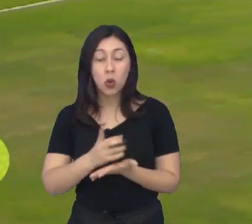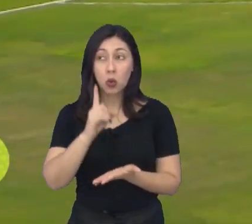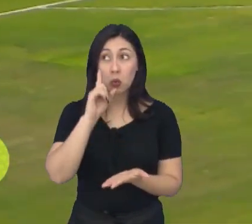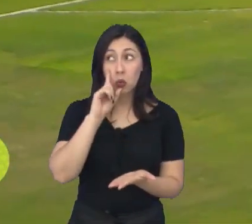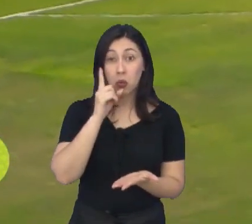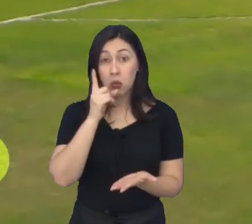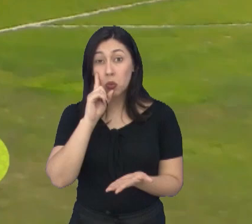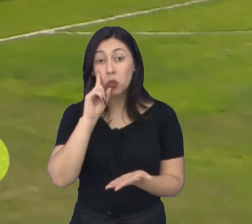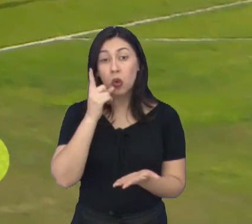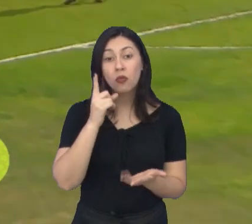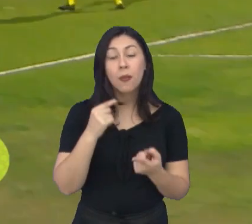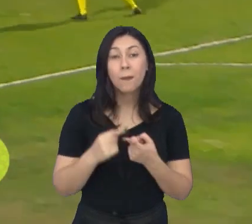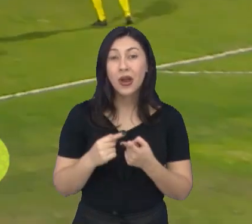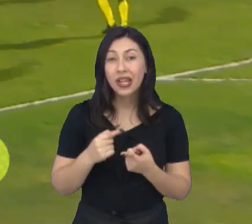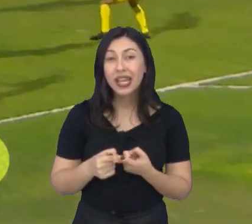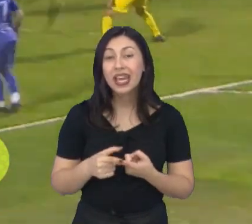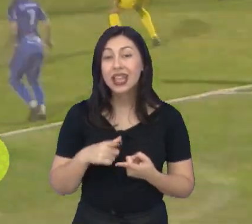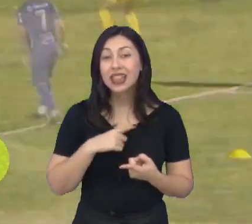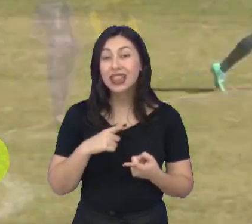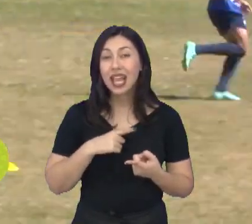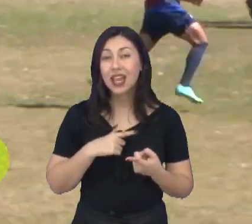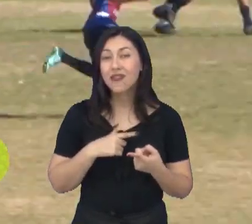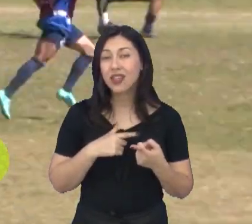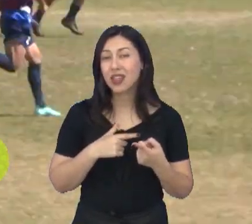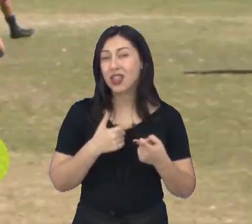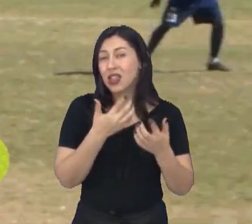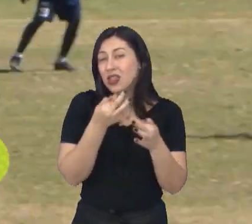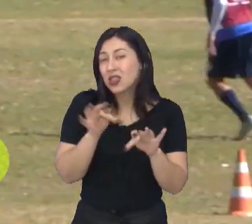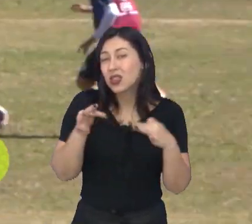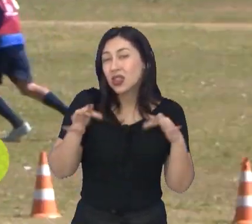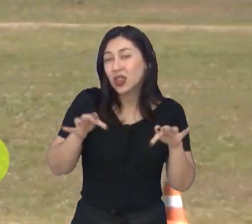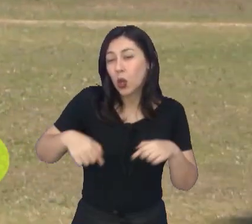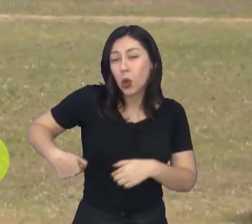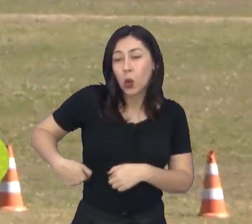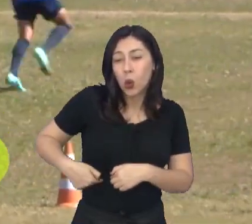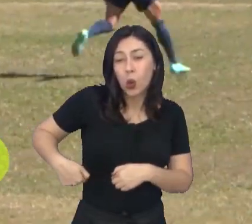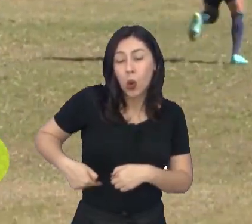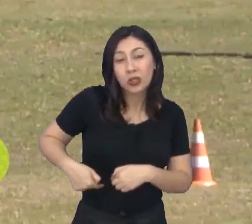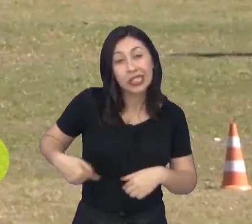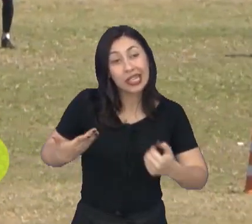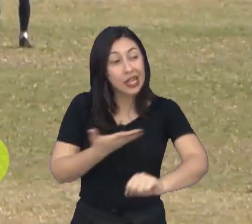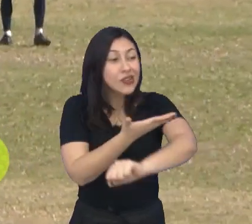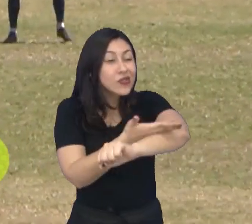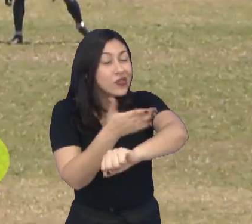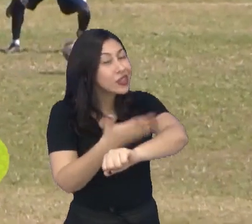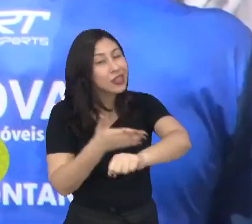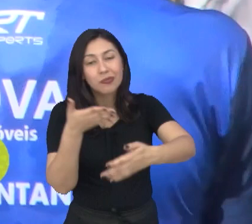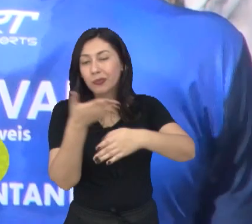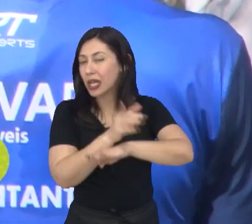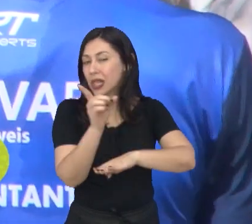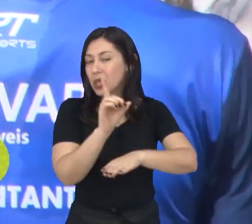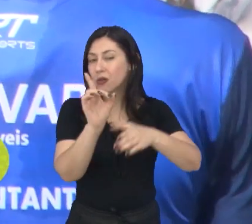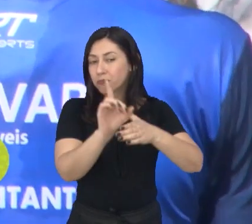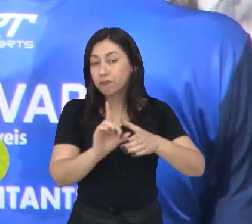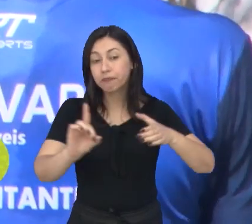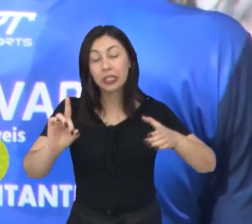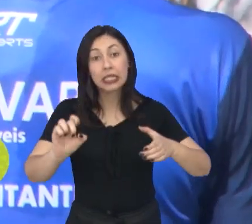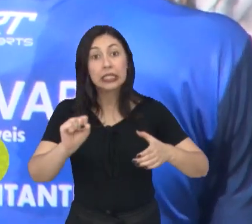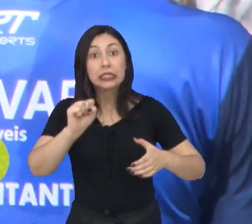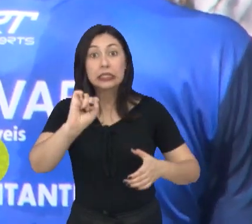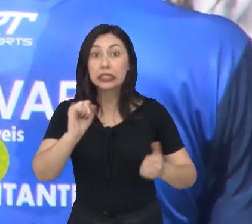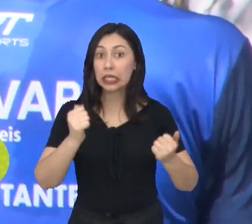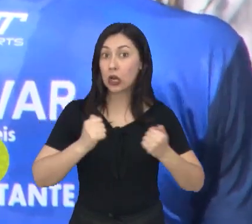O goleiro se recupera de lesão na costela e não esteve presente no treino desta última terça-feira. Caso Ariel não